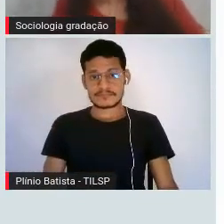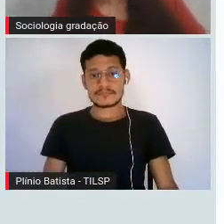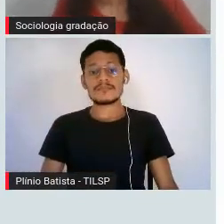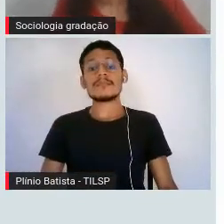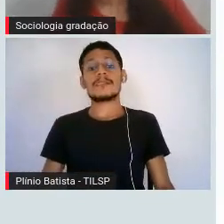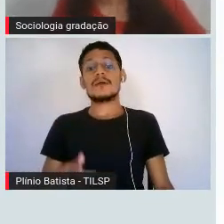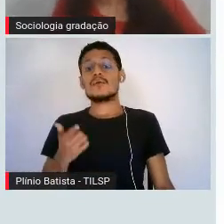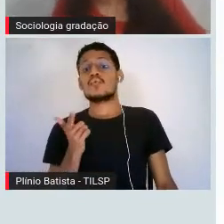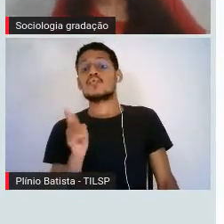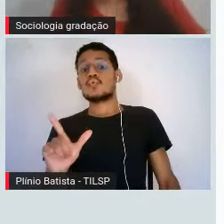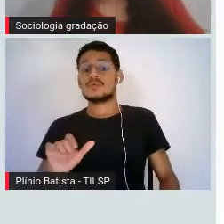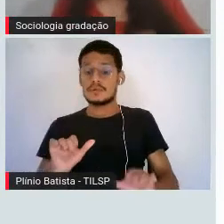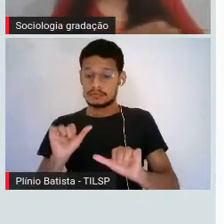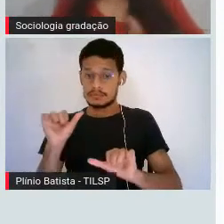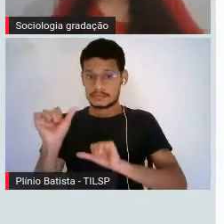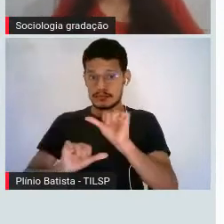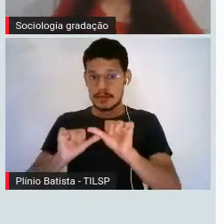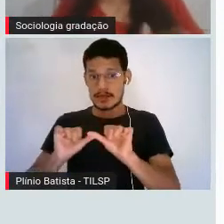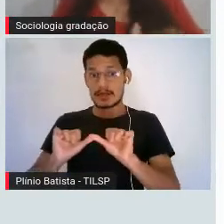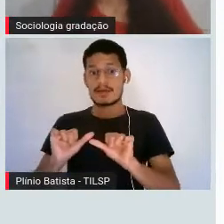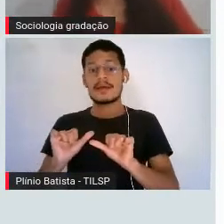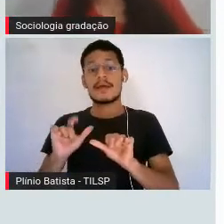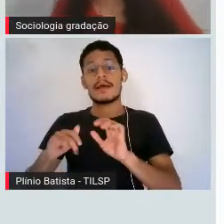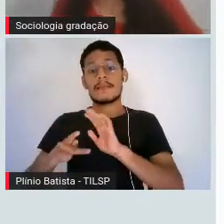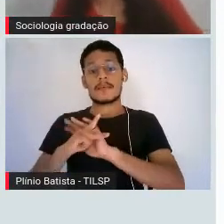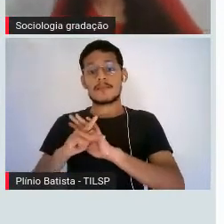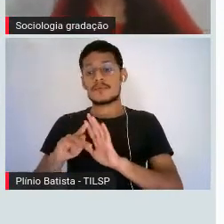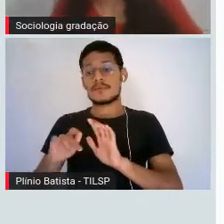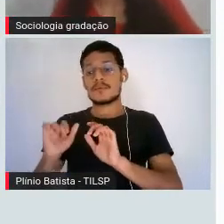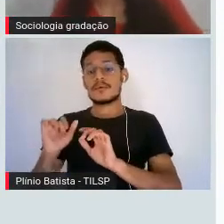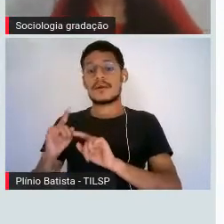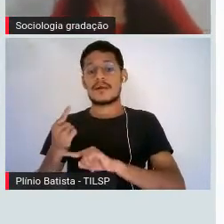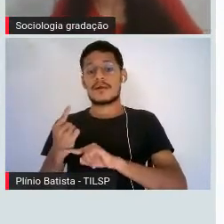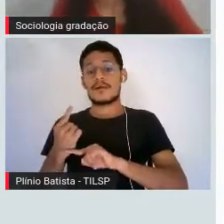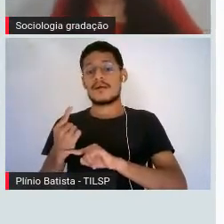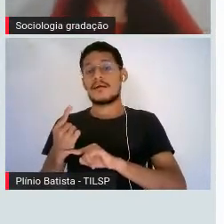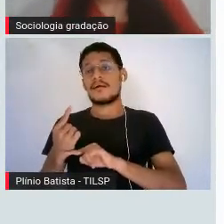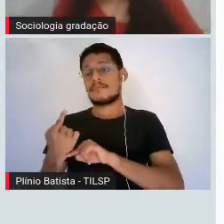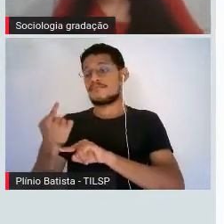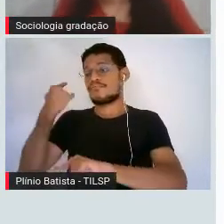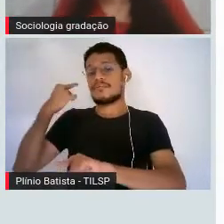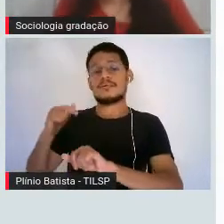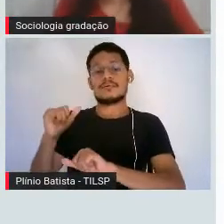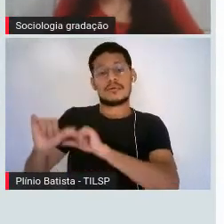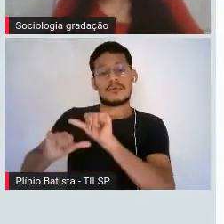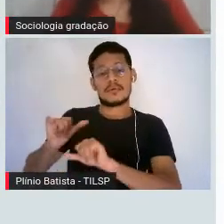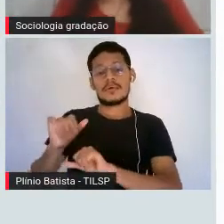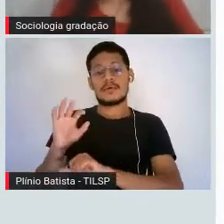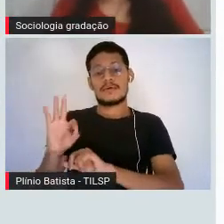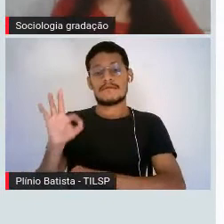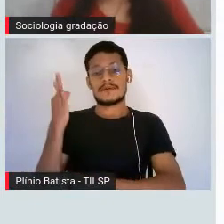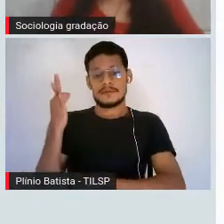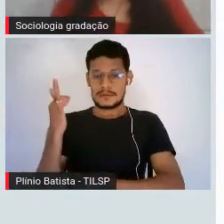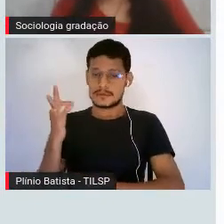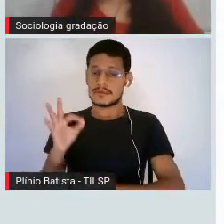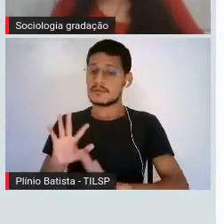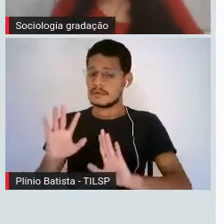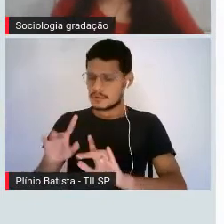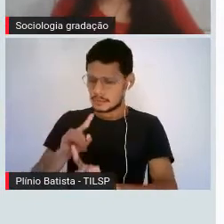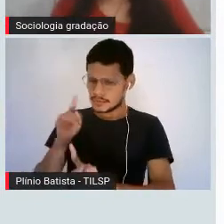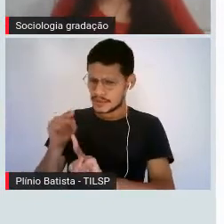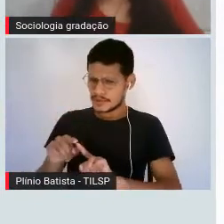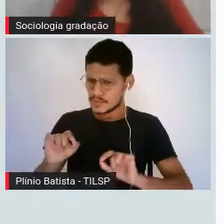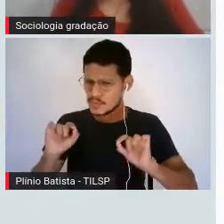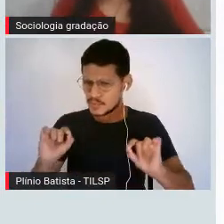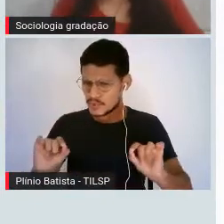Outra revolução é a Revolução Francesa, certo? Que o objetivo da Revolução